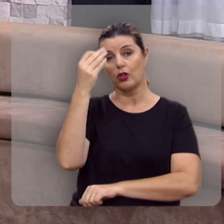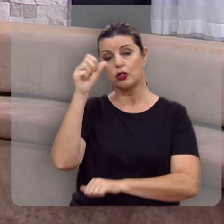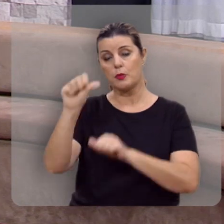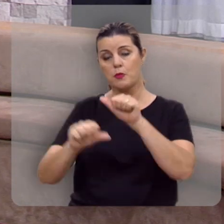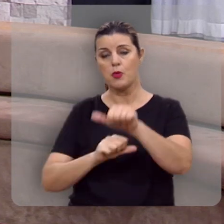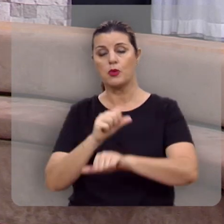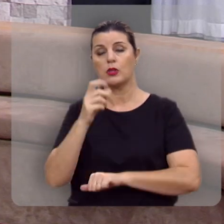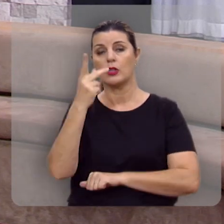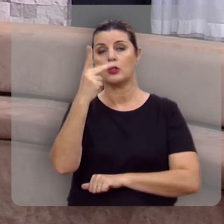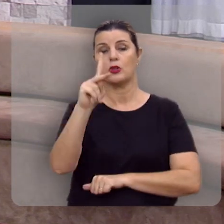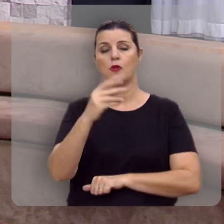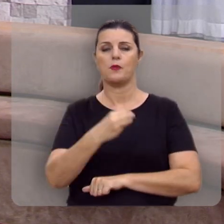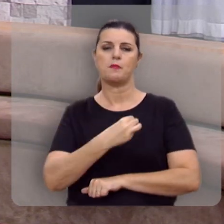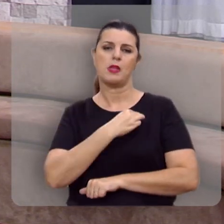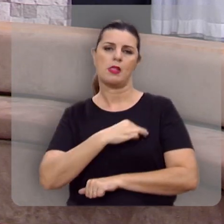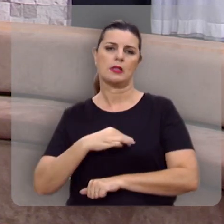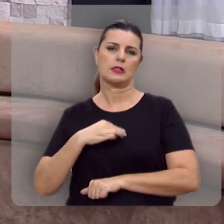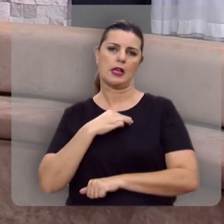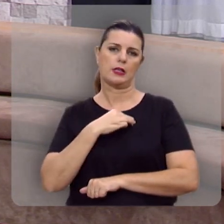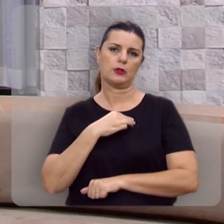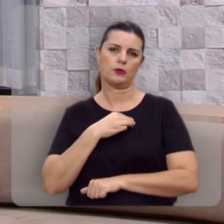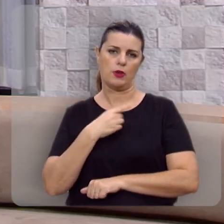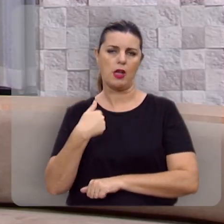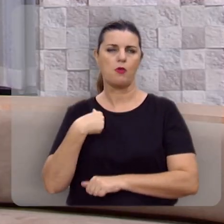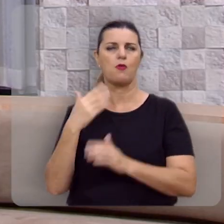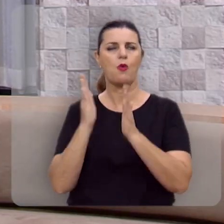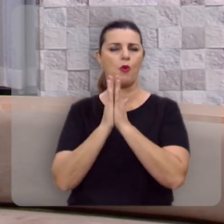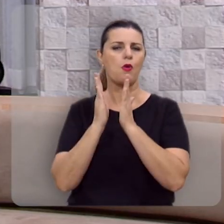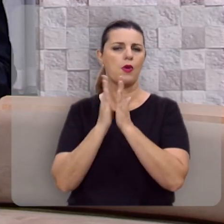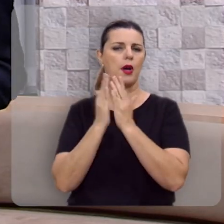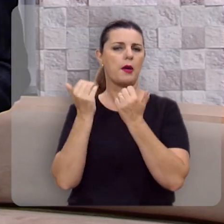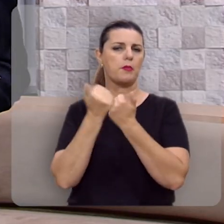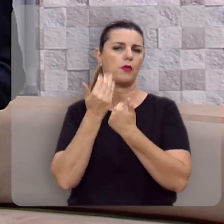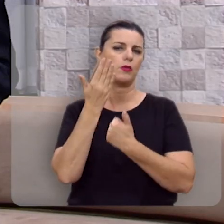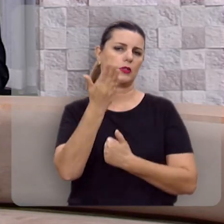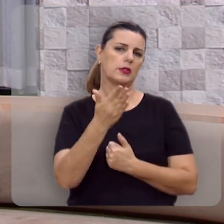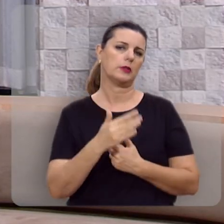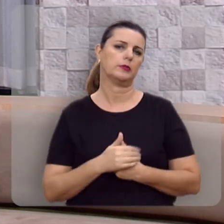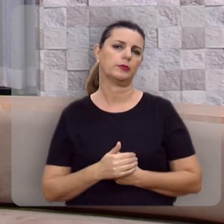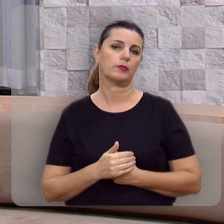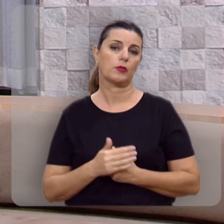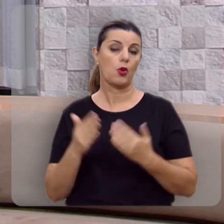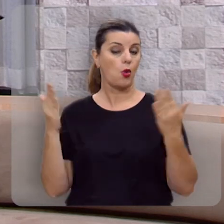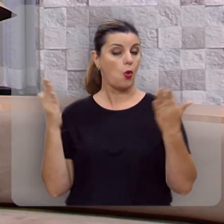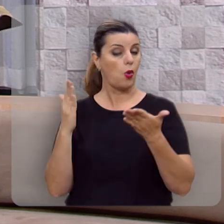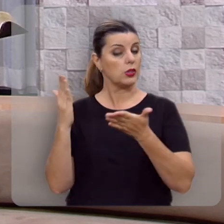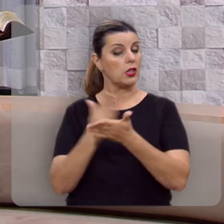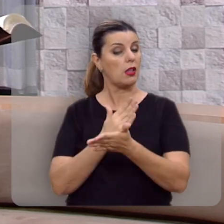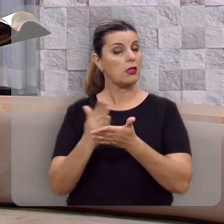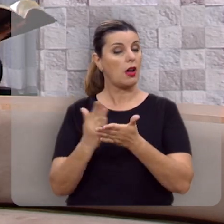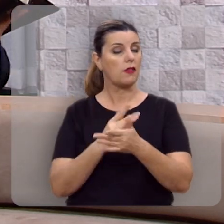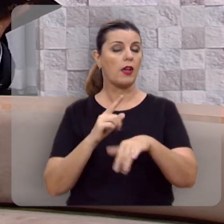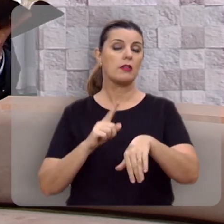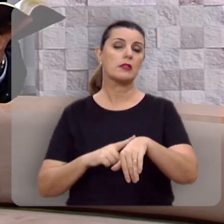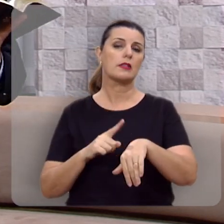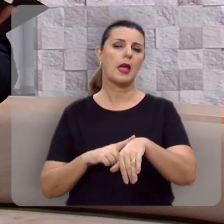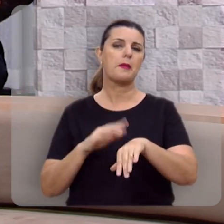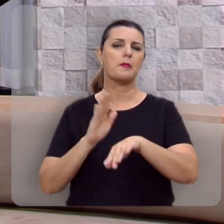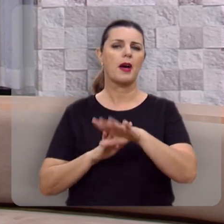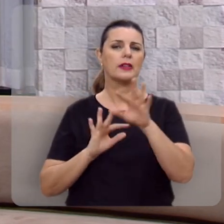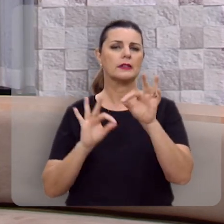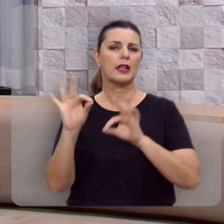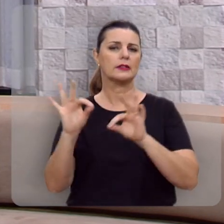restaurar o seu ministério. Eu vou orar com você. Hoje talvez seja o momento